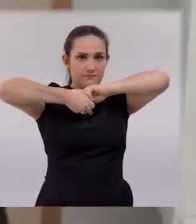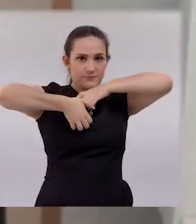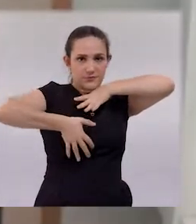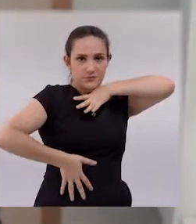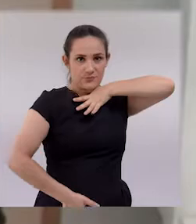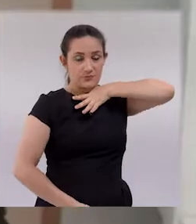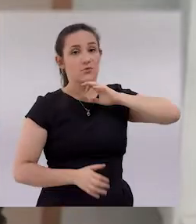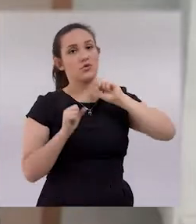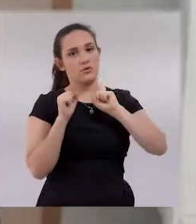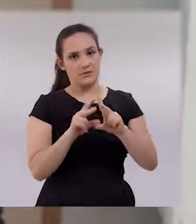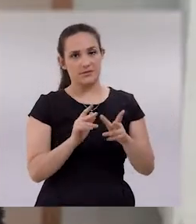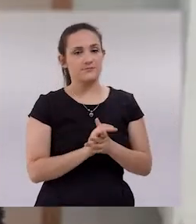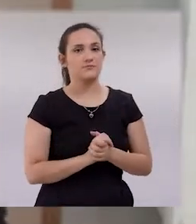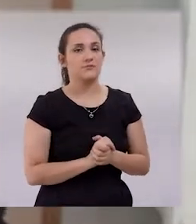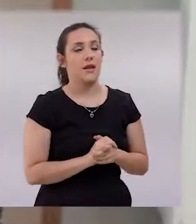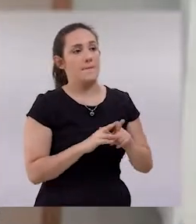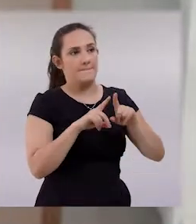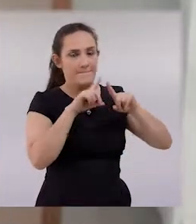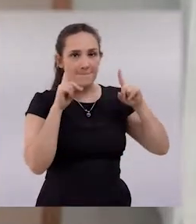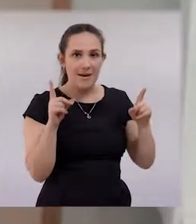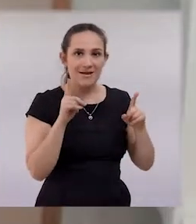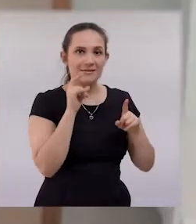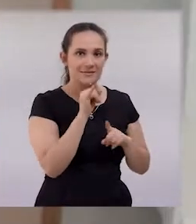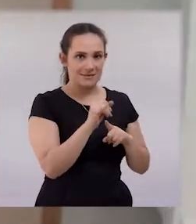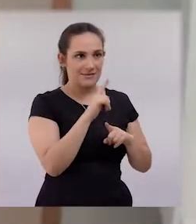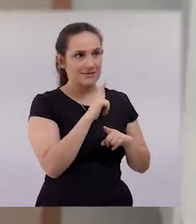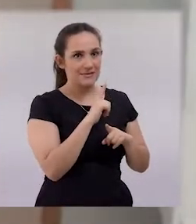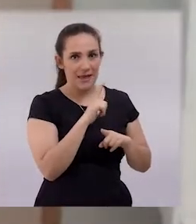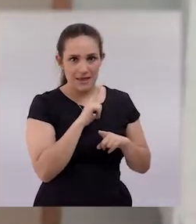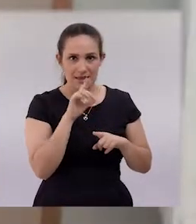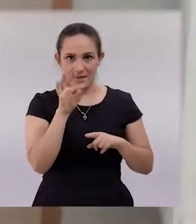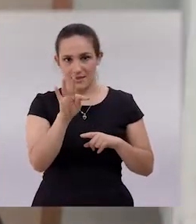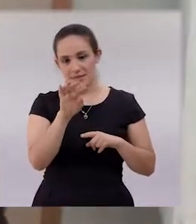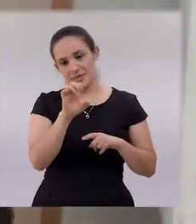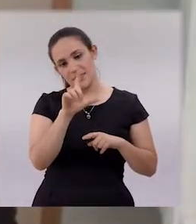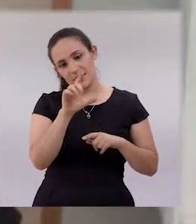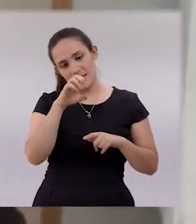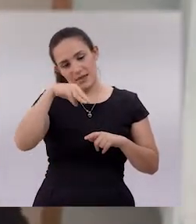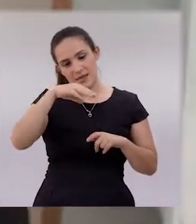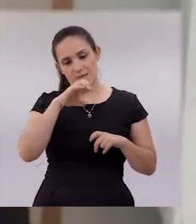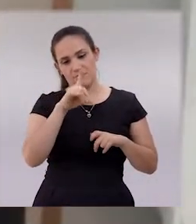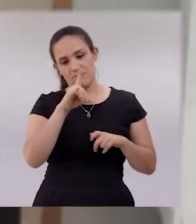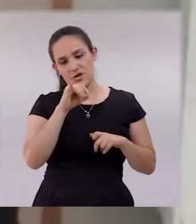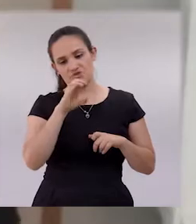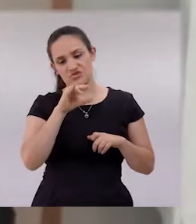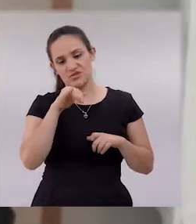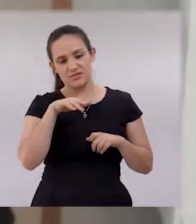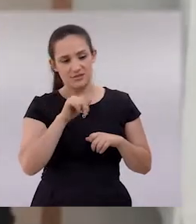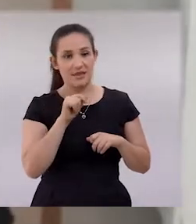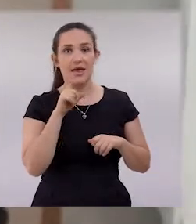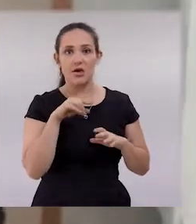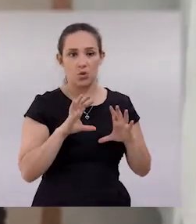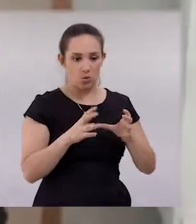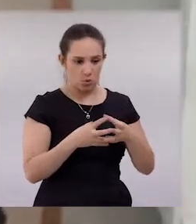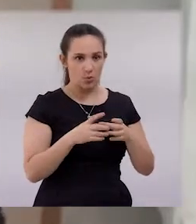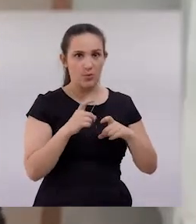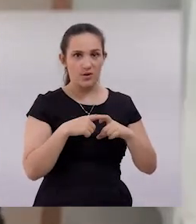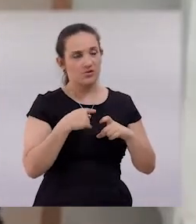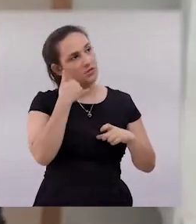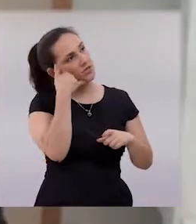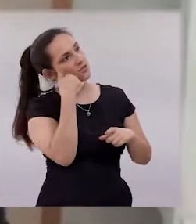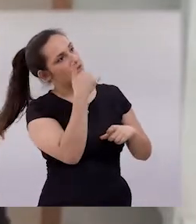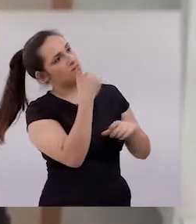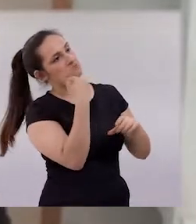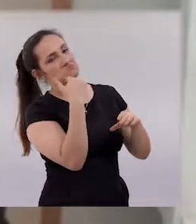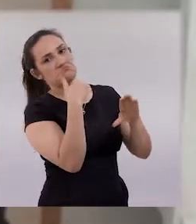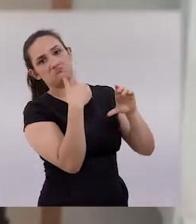acontecer? Se tiver um sistema de telemedicina funcionante, essa equipe assistencial vai se conectar a um neurologista